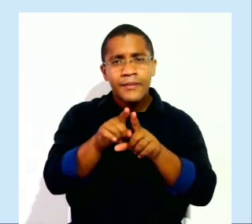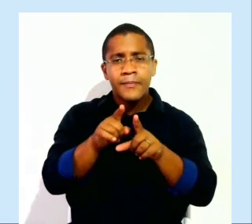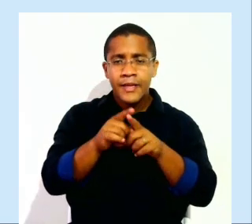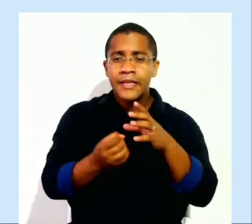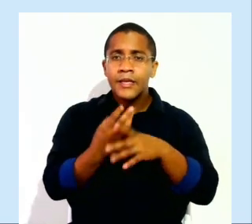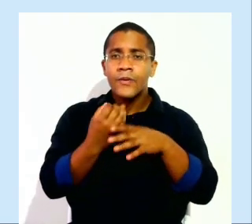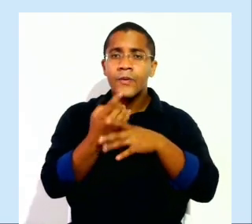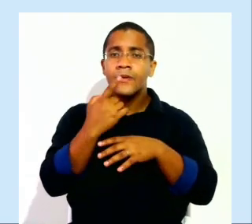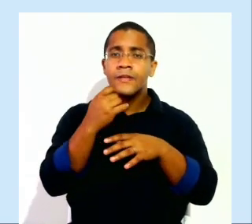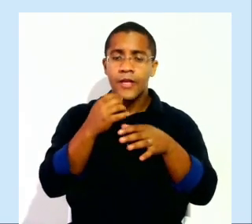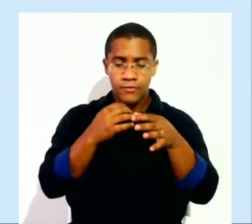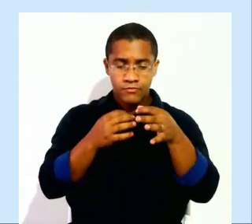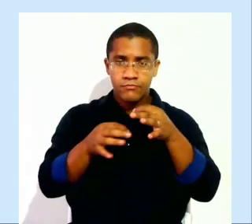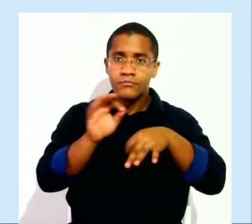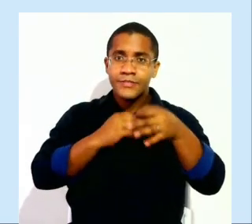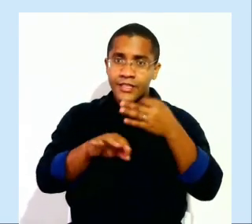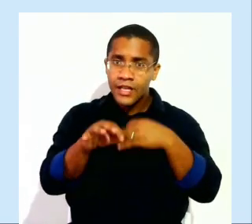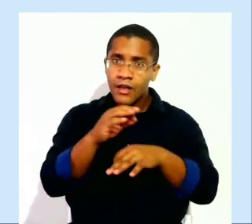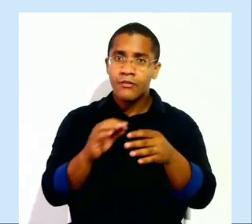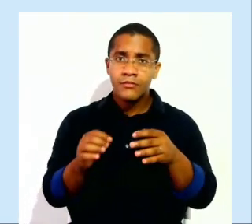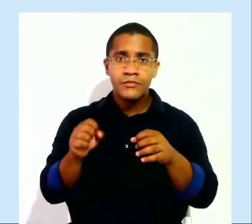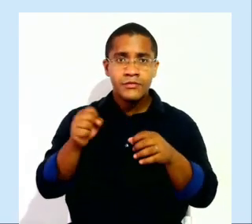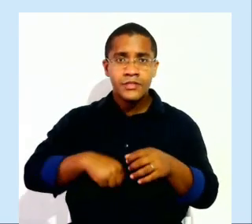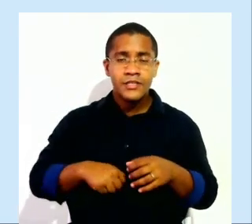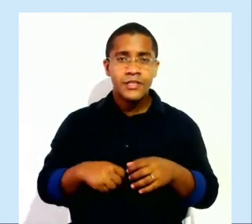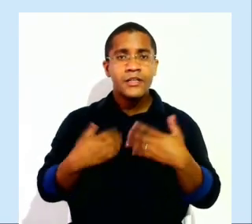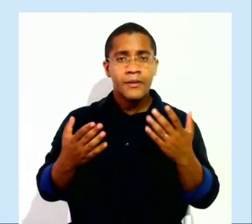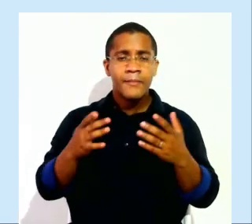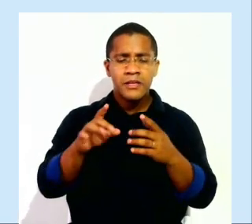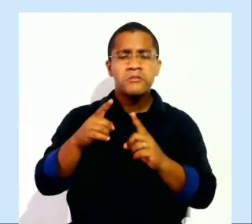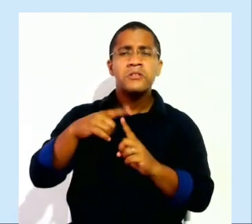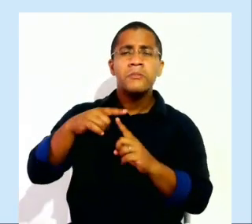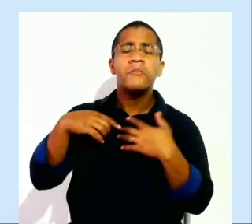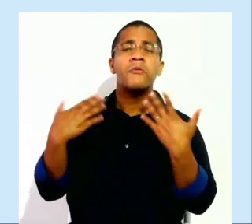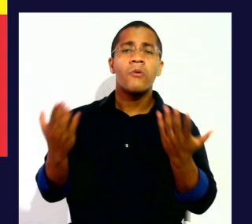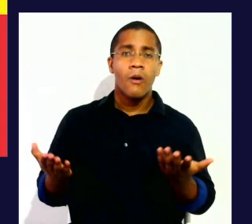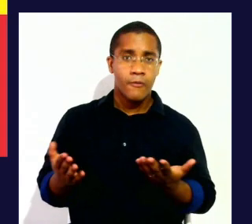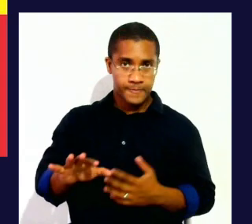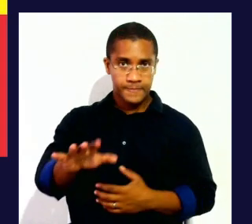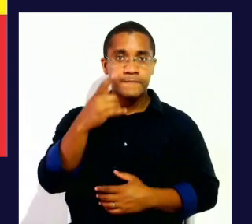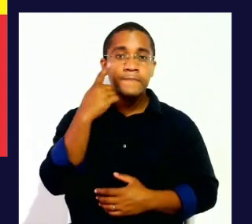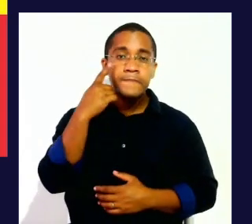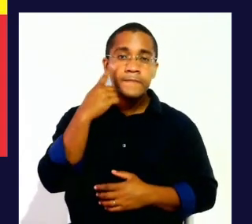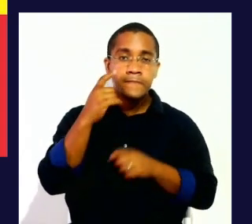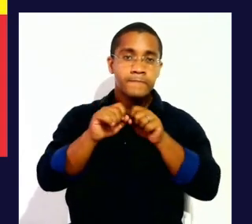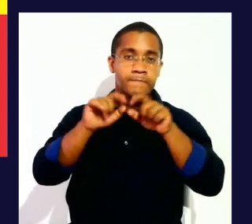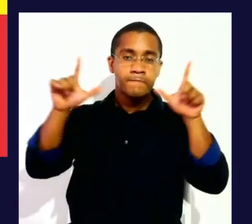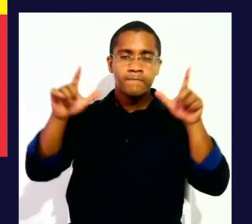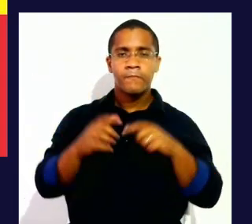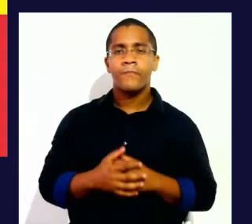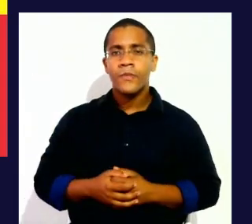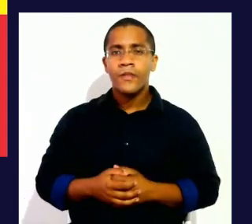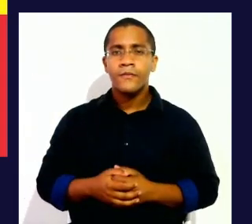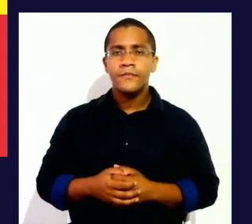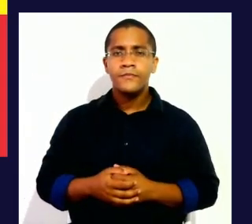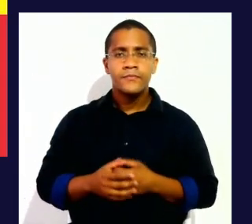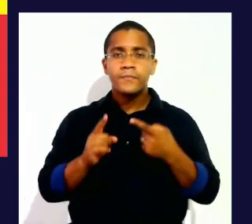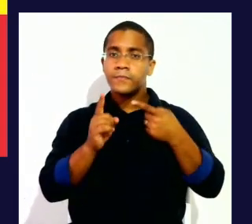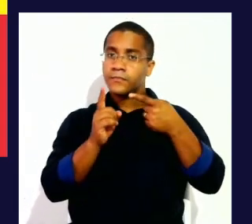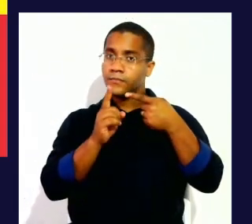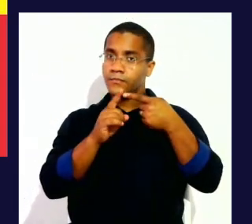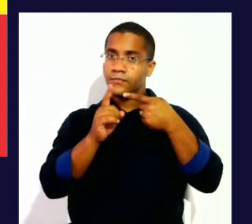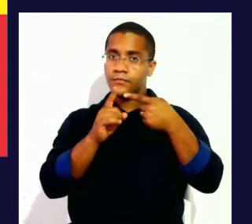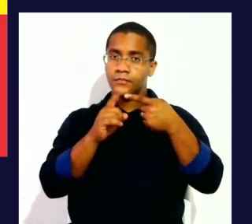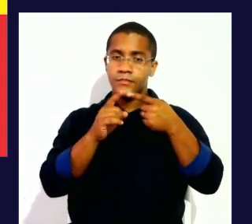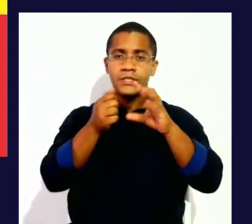ossos, a gente vai ter vários tipos de ossos. E daí vem a classificação. Observe aí na telinha. Primeiro a gente vai